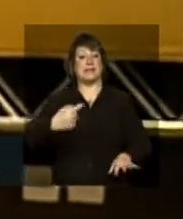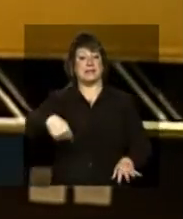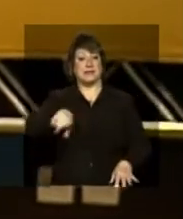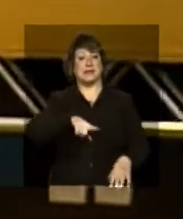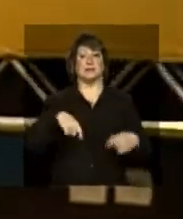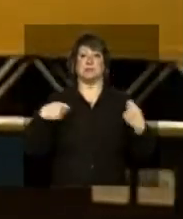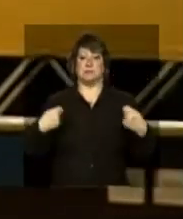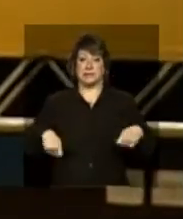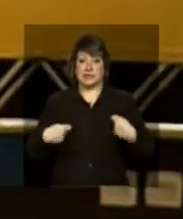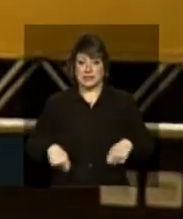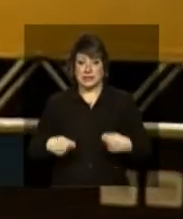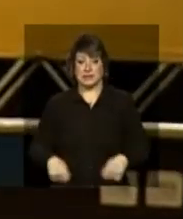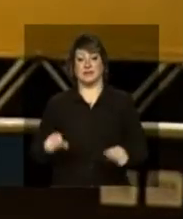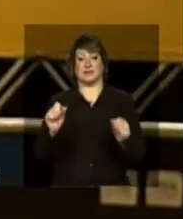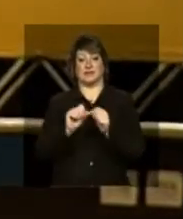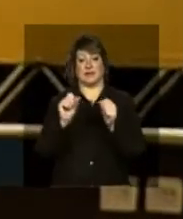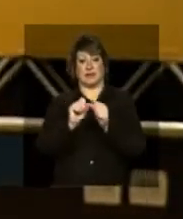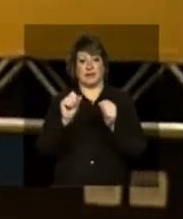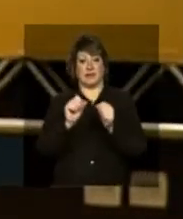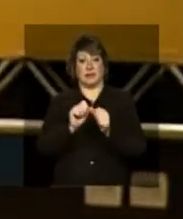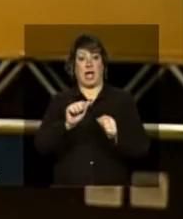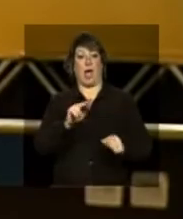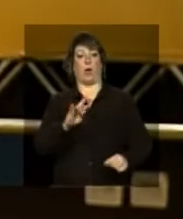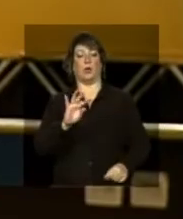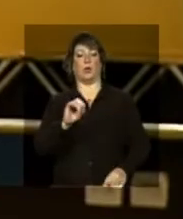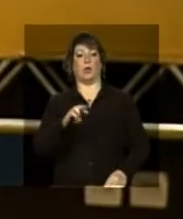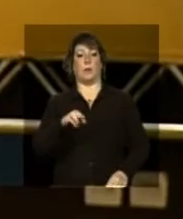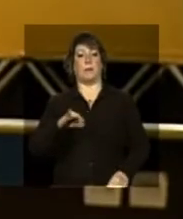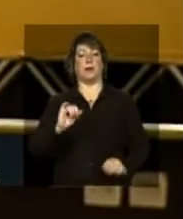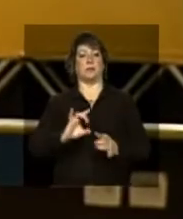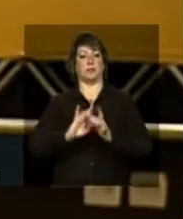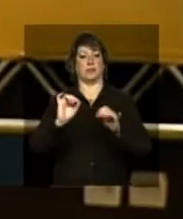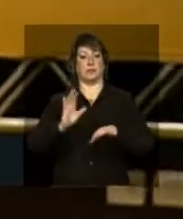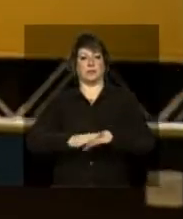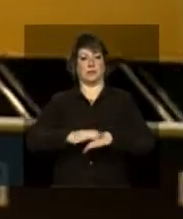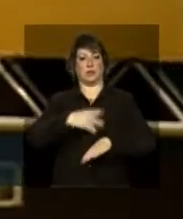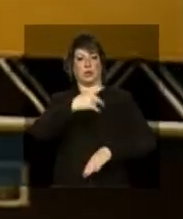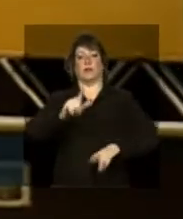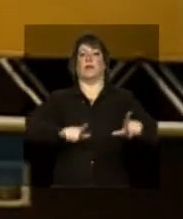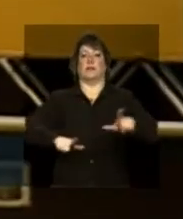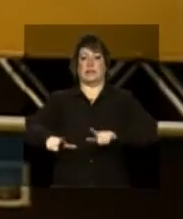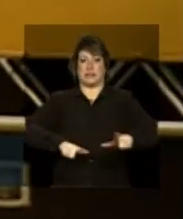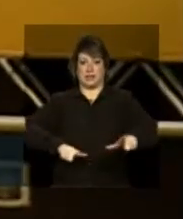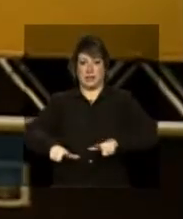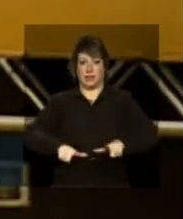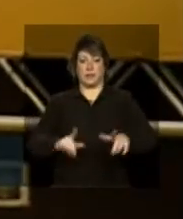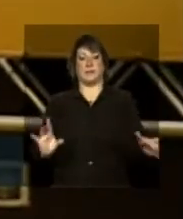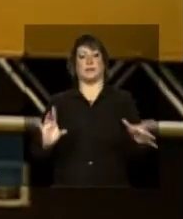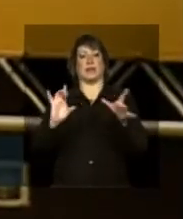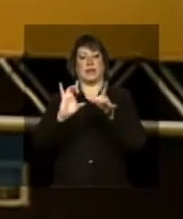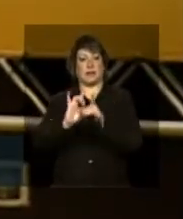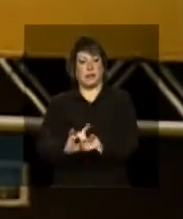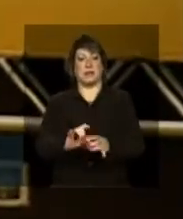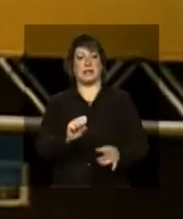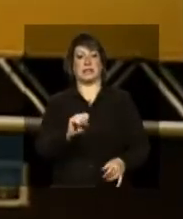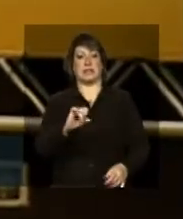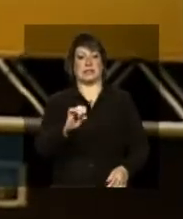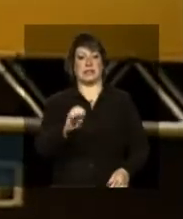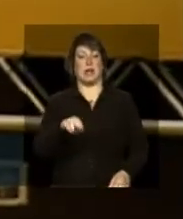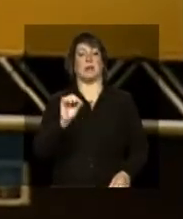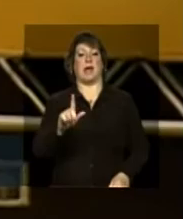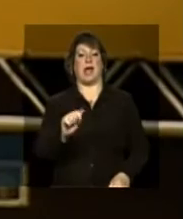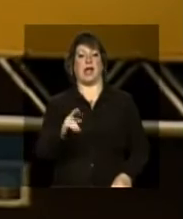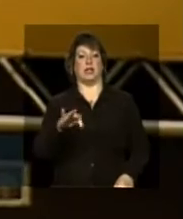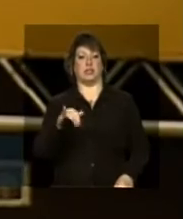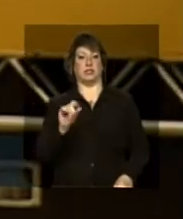precisam exercer com autonomia a sua função, integrados ao sistema de